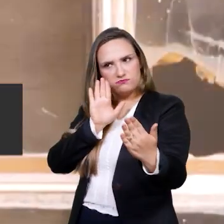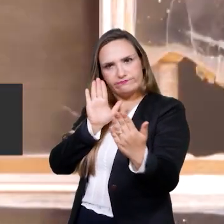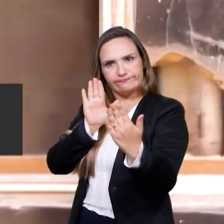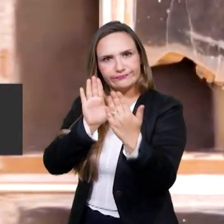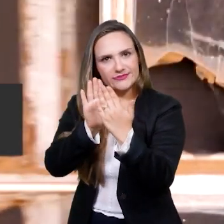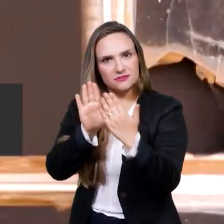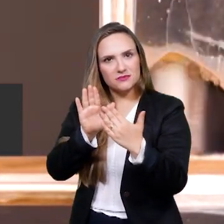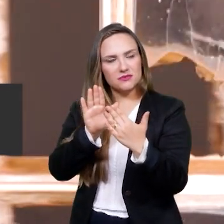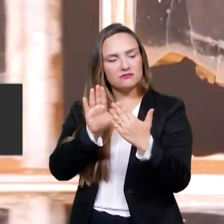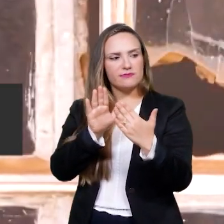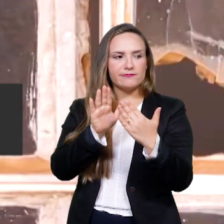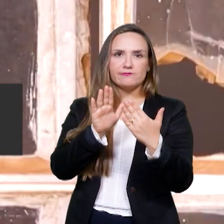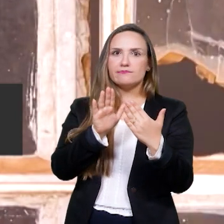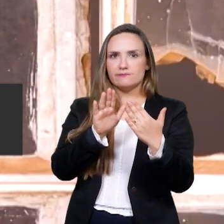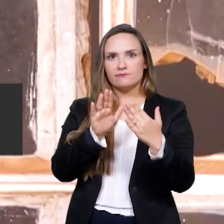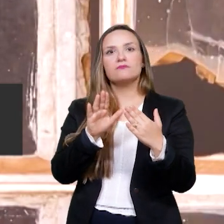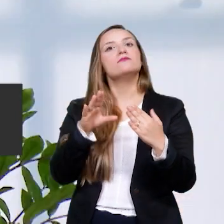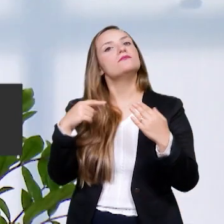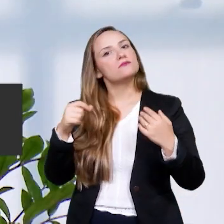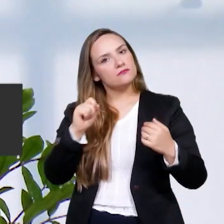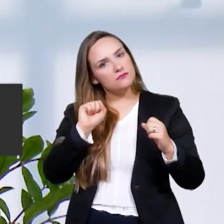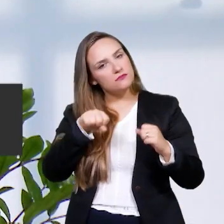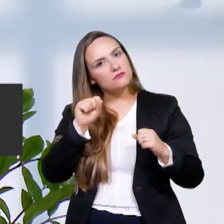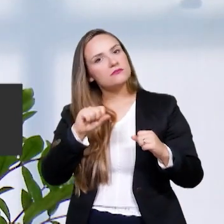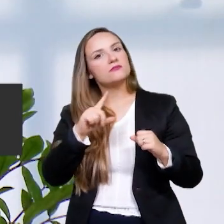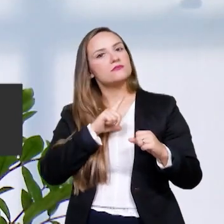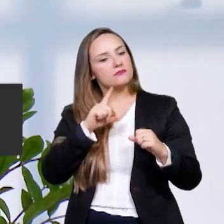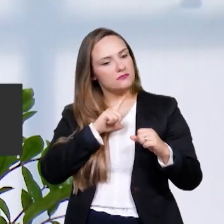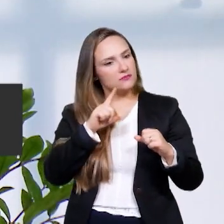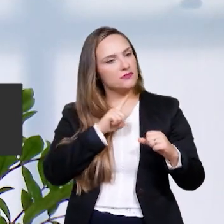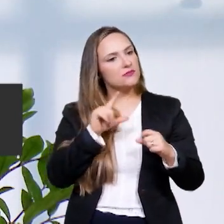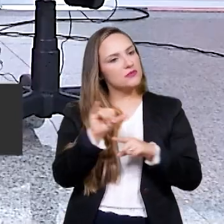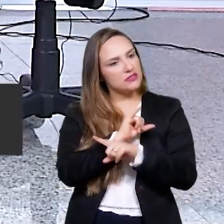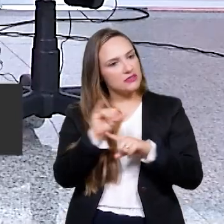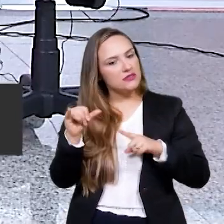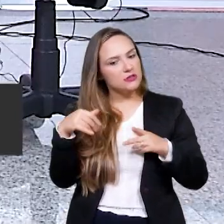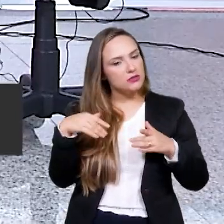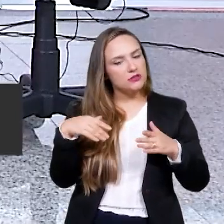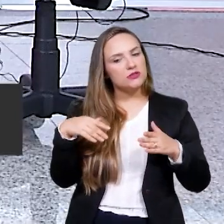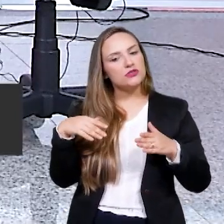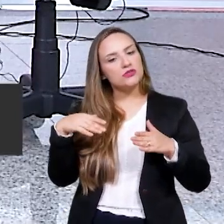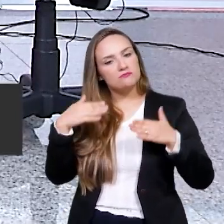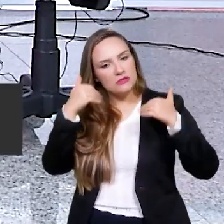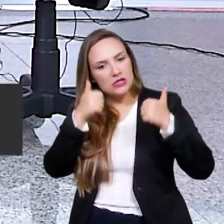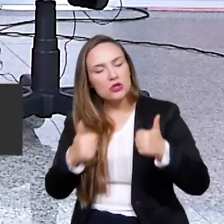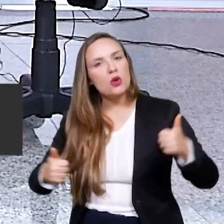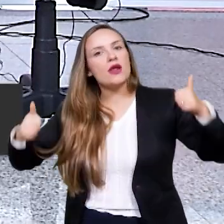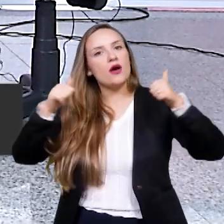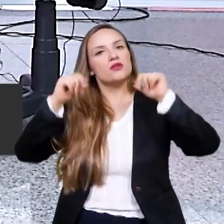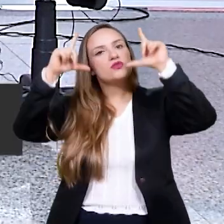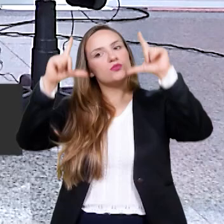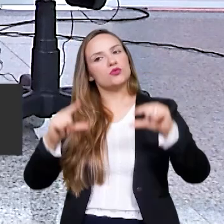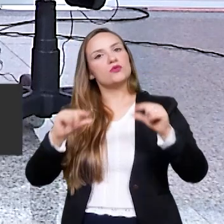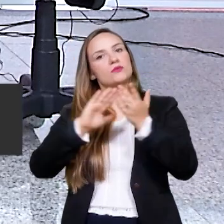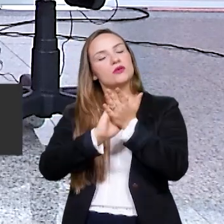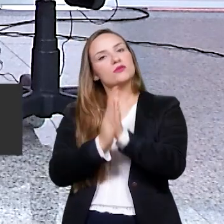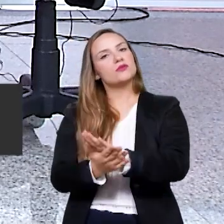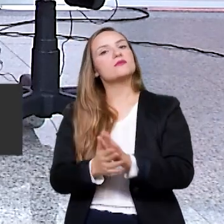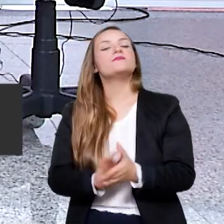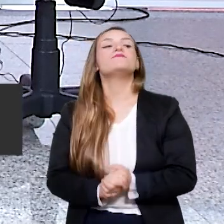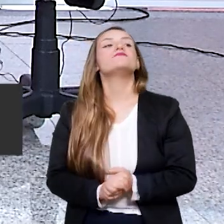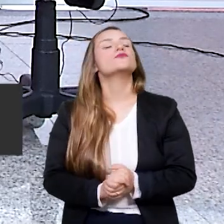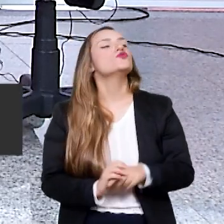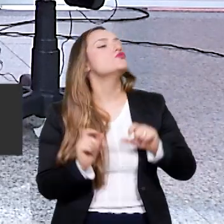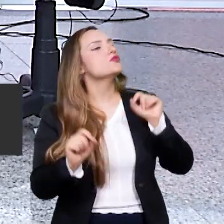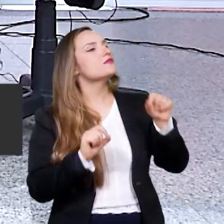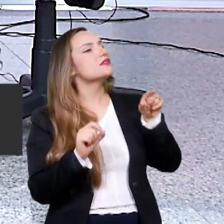direitos, a gente começa a entender que há um caminho de transformação para o enfrentamento ao racismo. Deputado, e qual é a reflexão desse